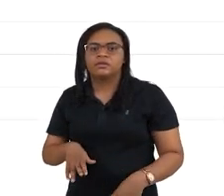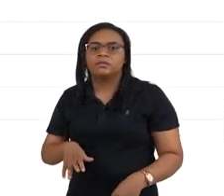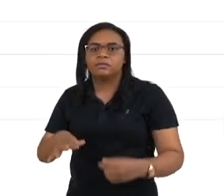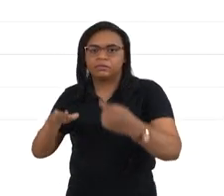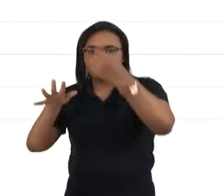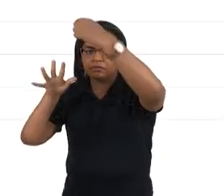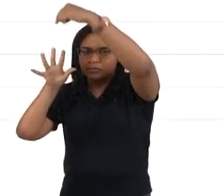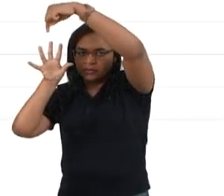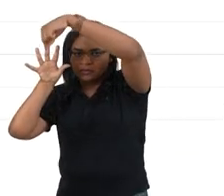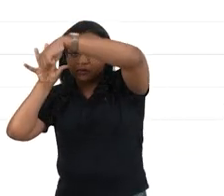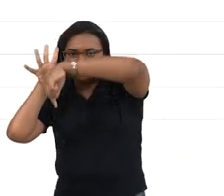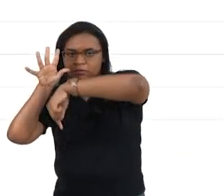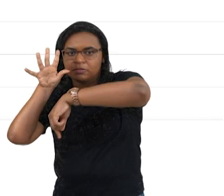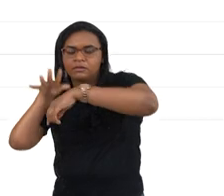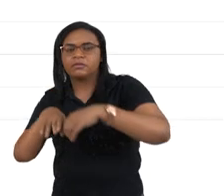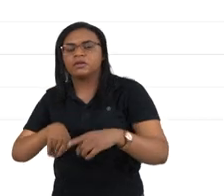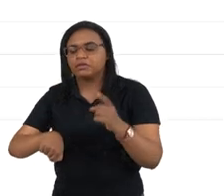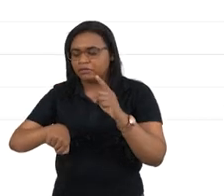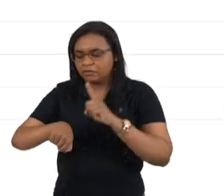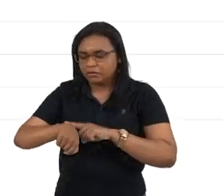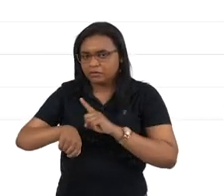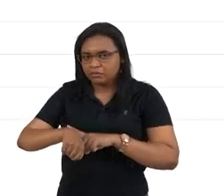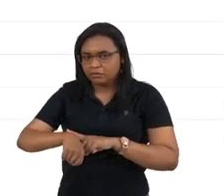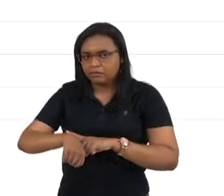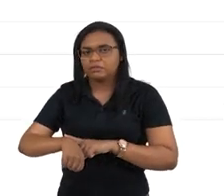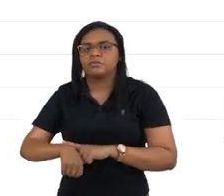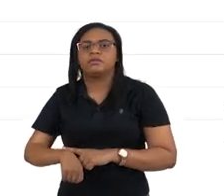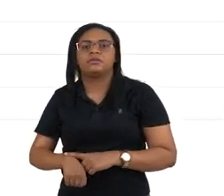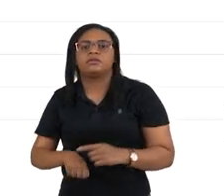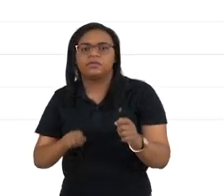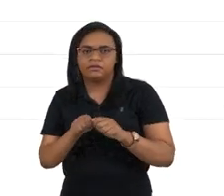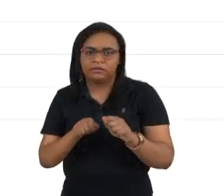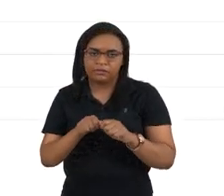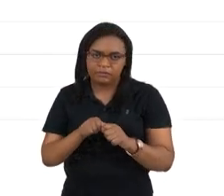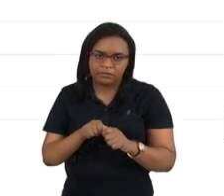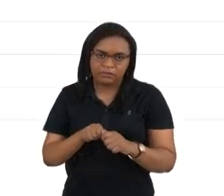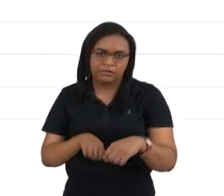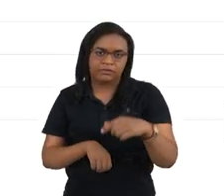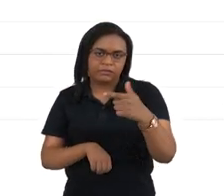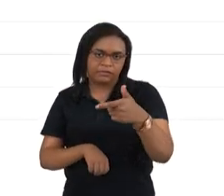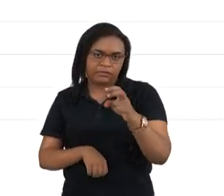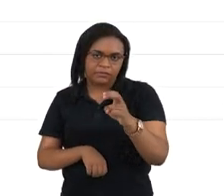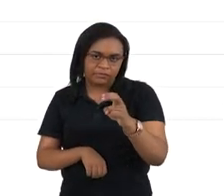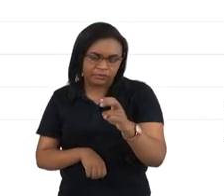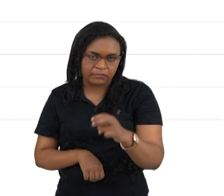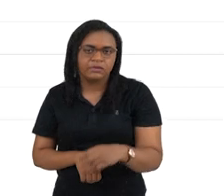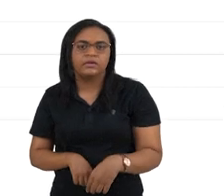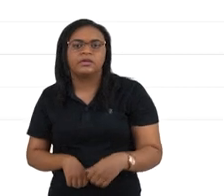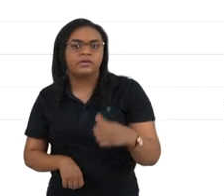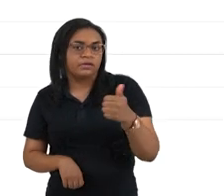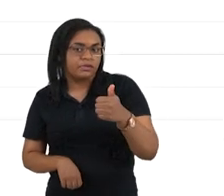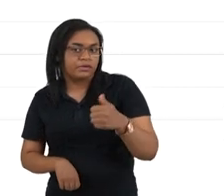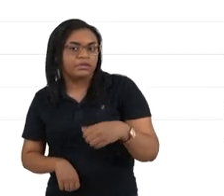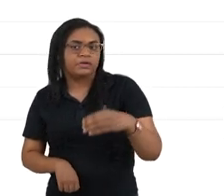era 25, aumentou para 40. Agora vamos ver o tempo, ó. Eu vou fazer uma cobertura. 25 operários fazem uma cobertura